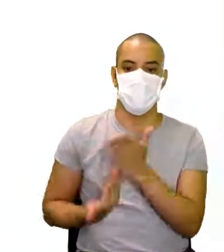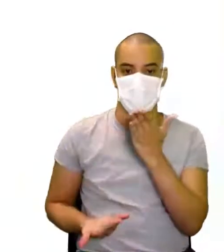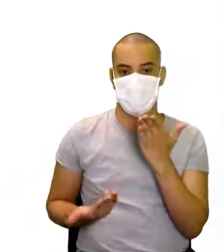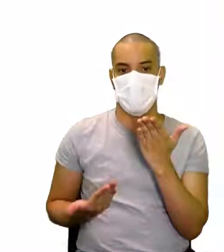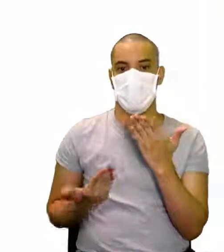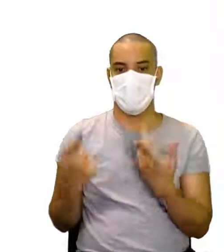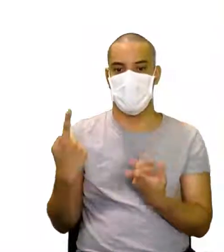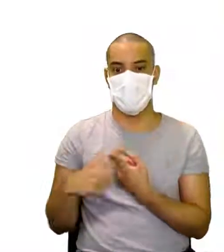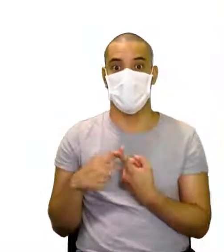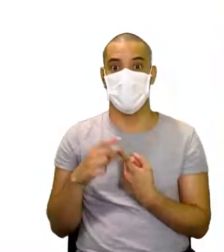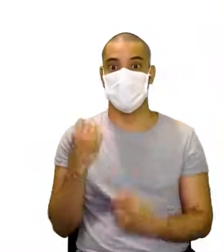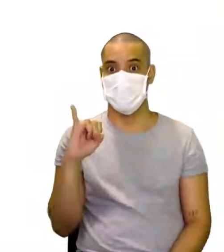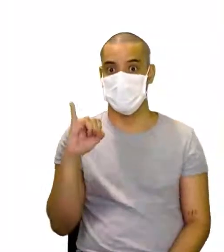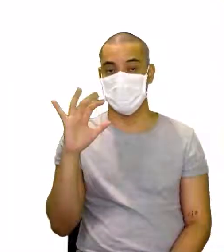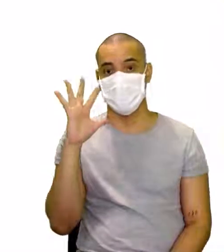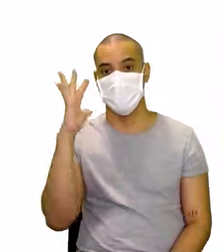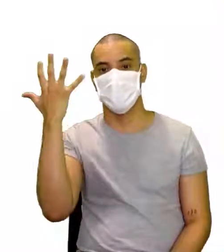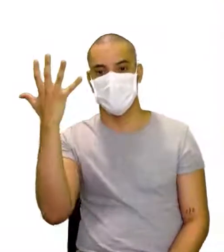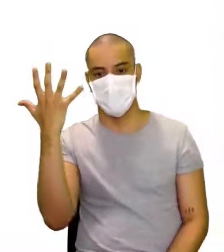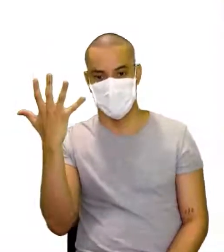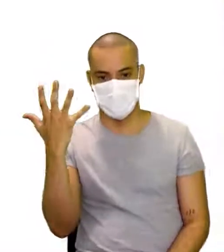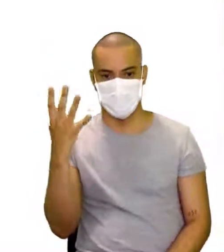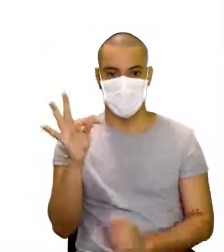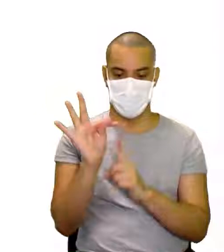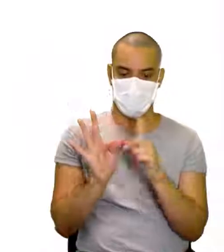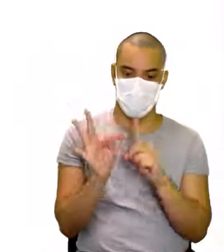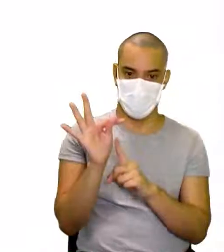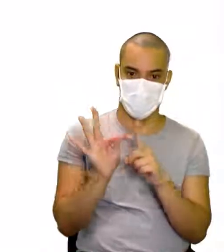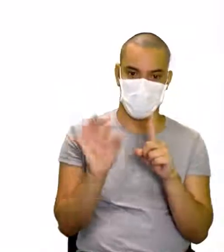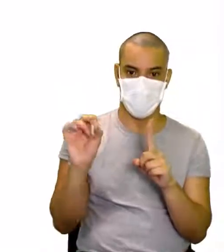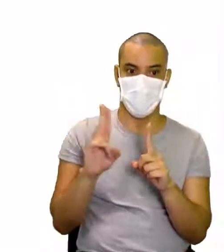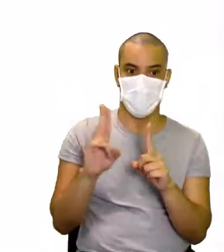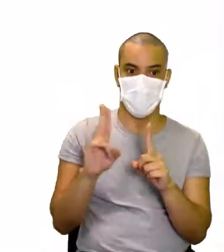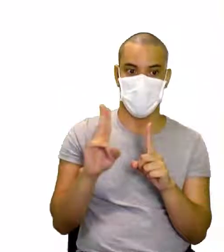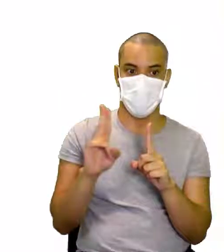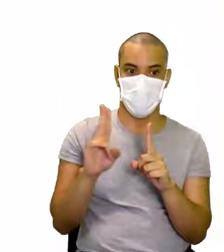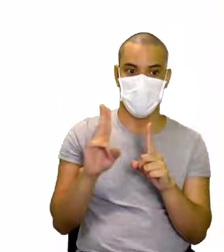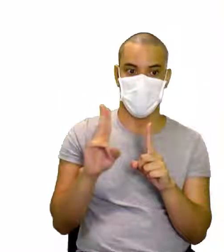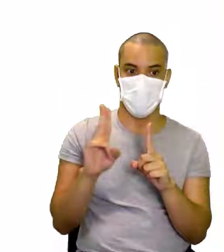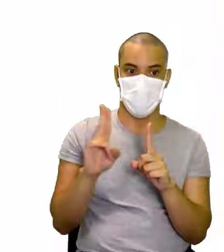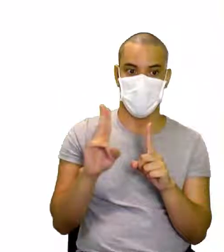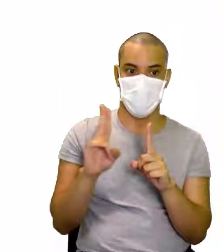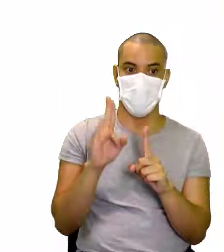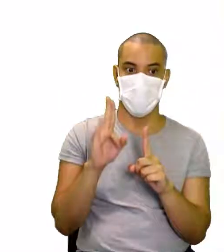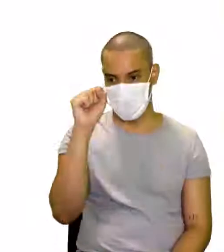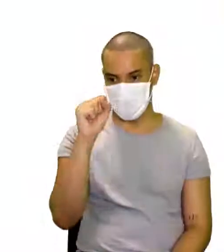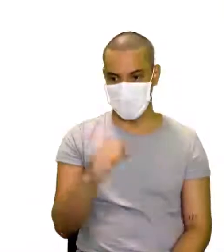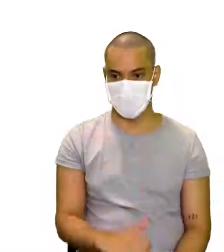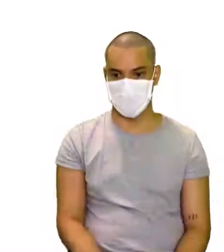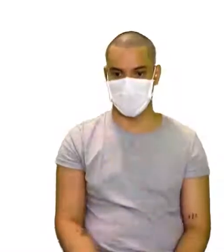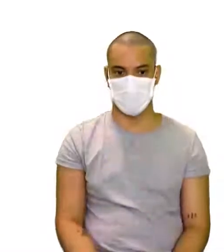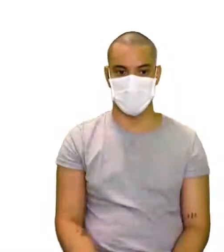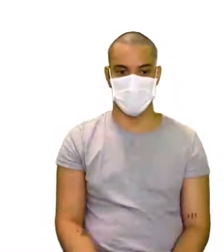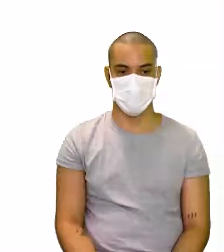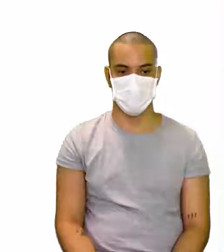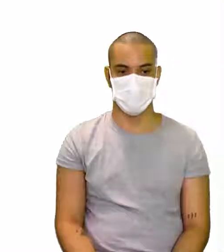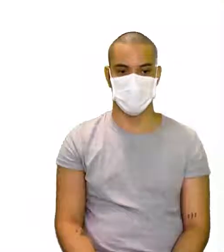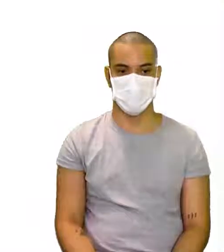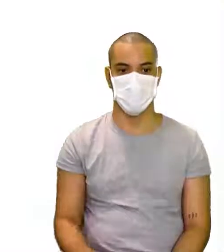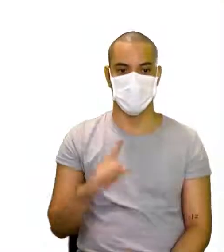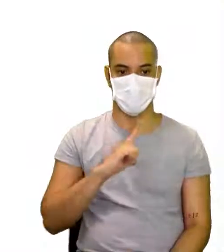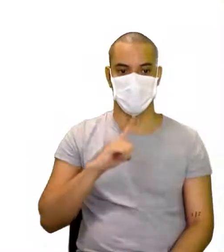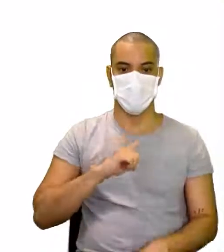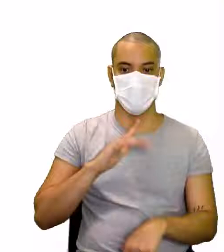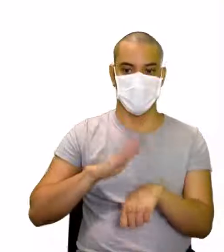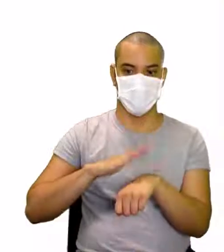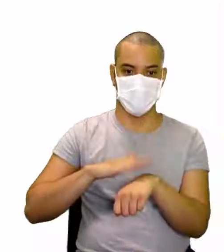propriedade magnética se eu tiver a temperatura muito alta ou descarga elétrica muito forte aí, tá, pessoal? Tem o